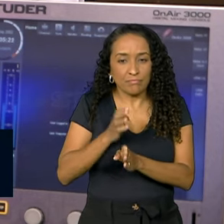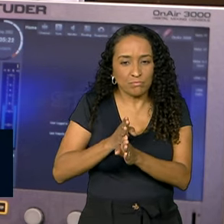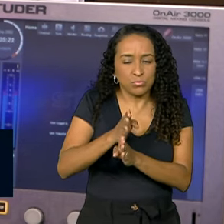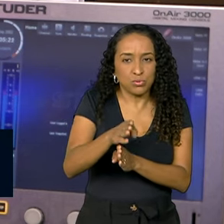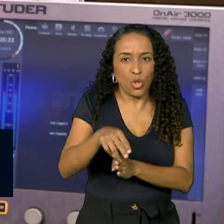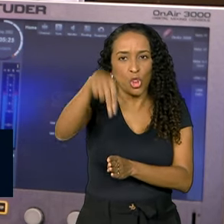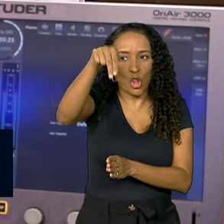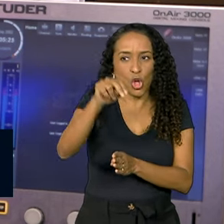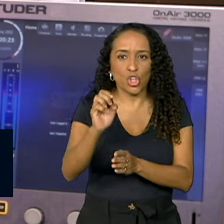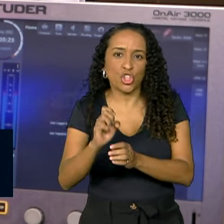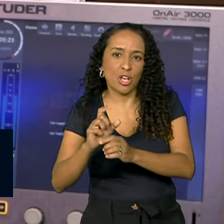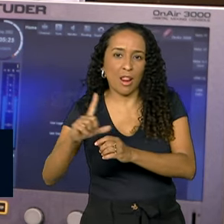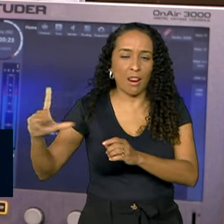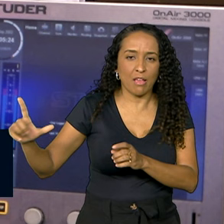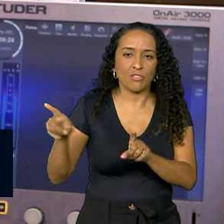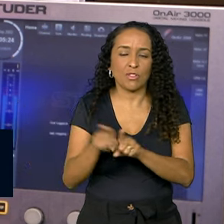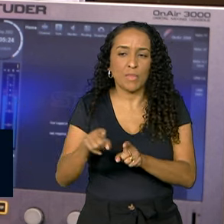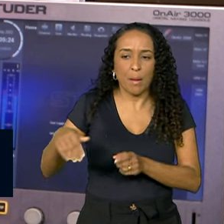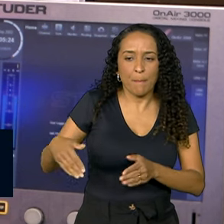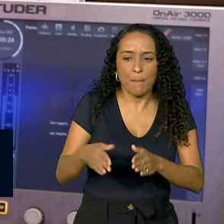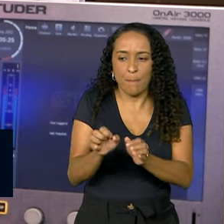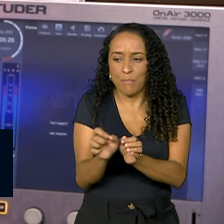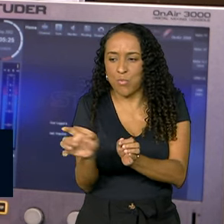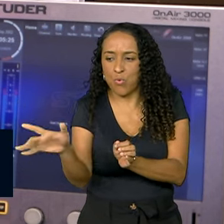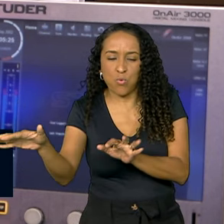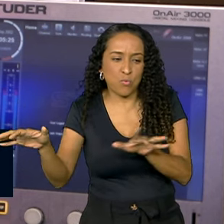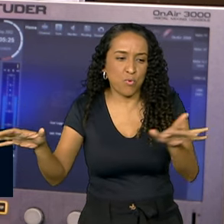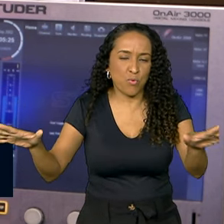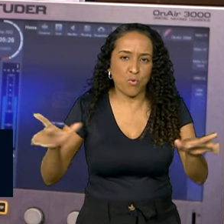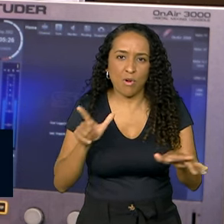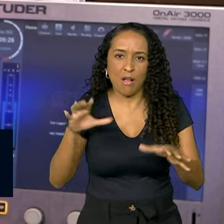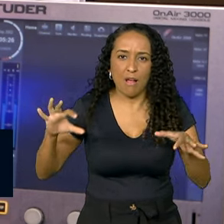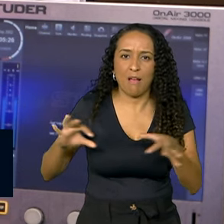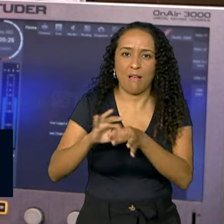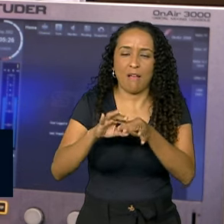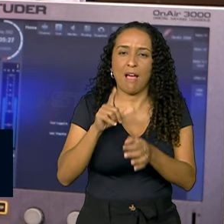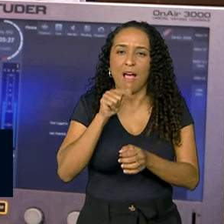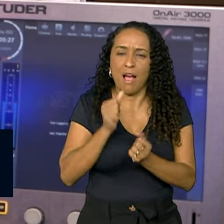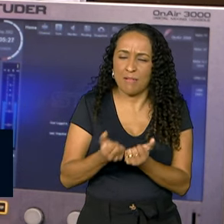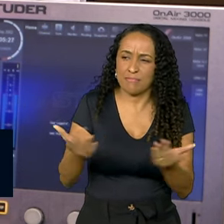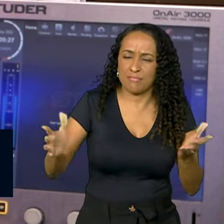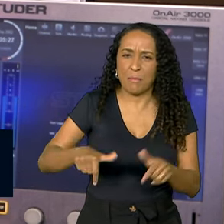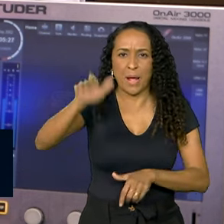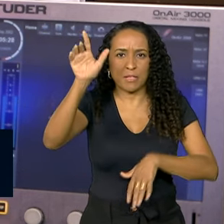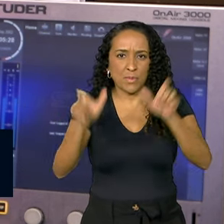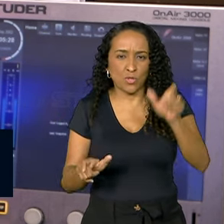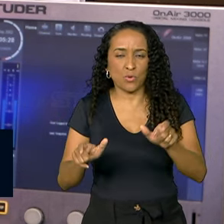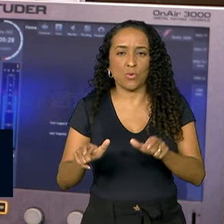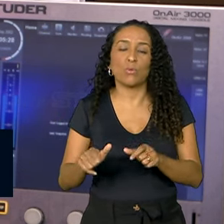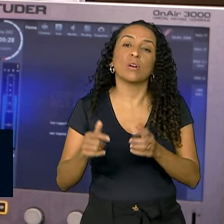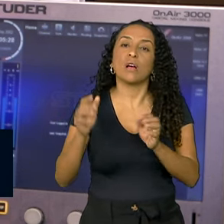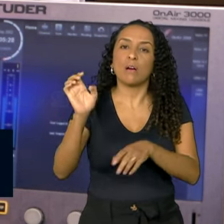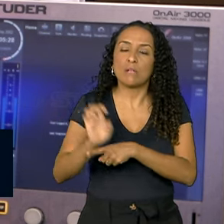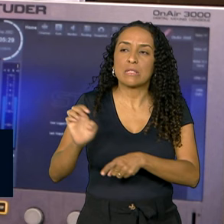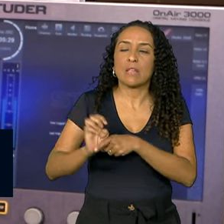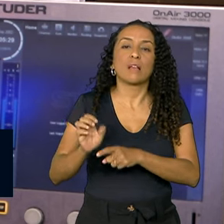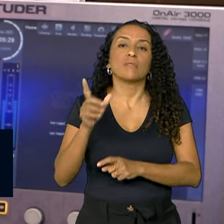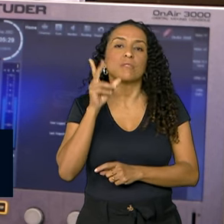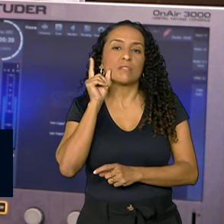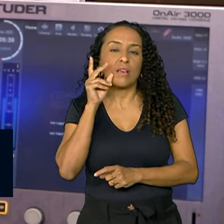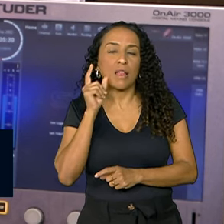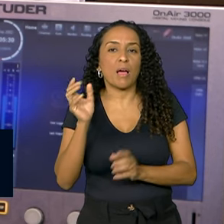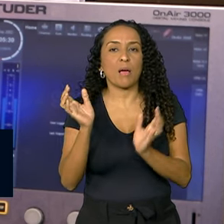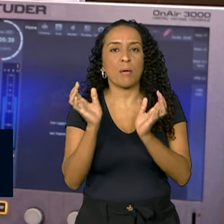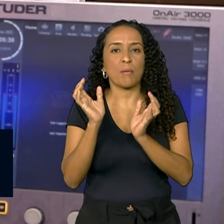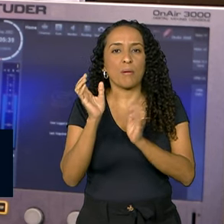além de diversos ramais que garantem a ligação de água para mais gente são atendidos do Ceará Paraíba Pernambuco